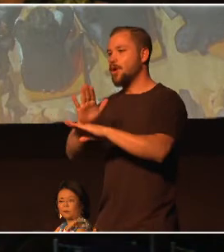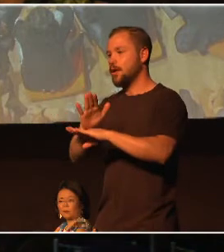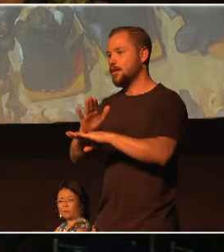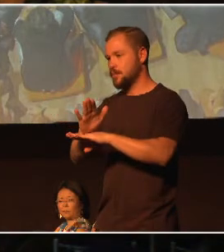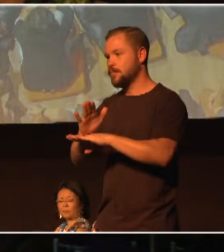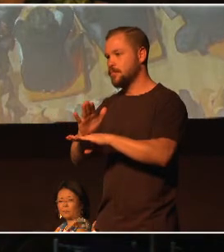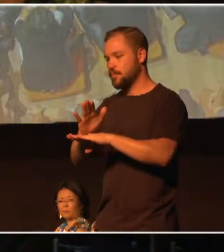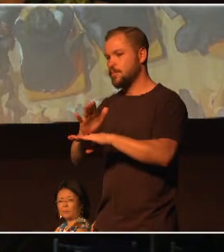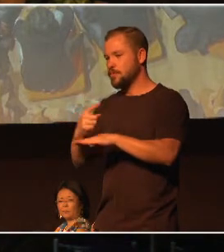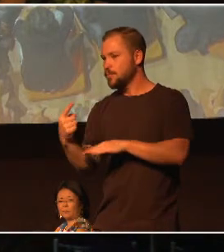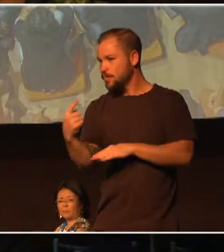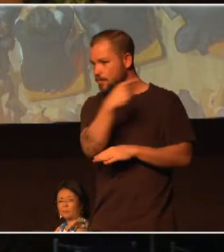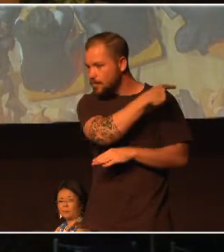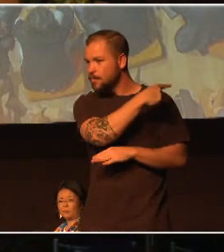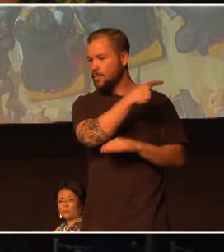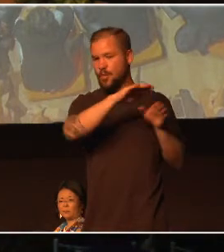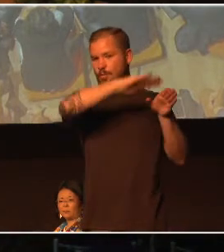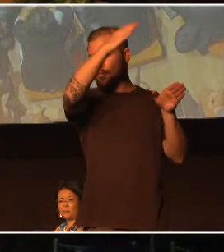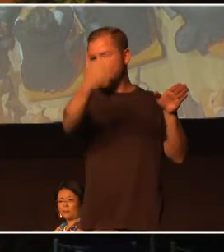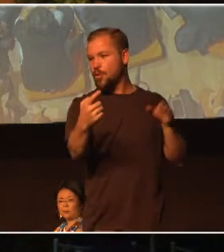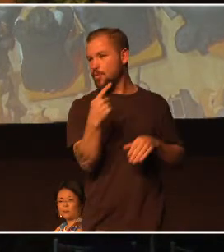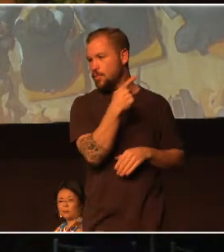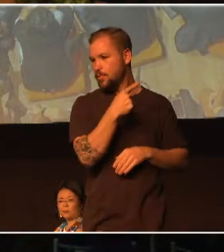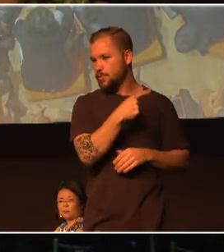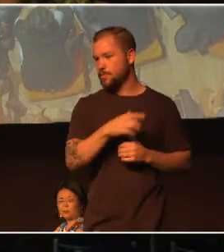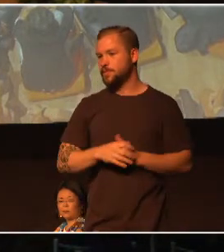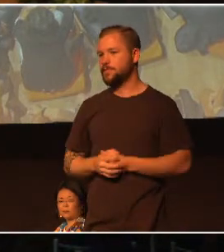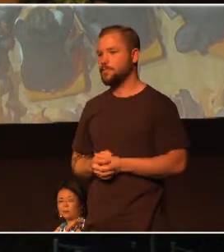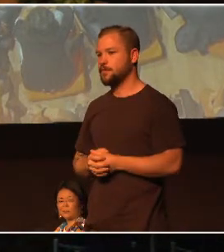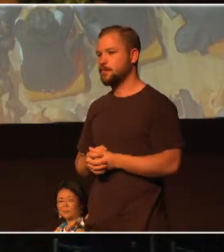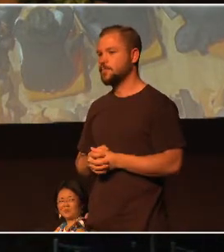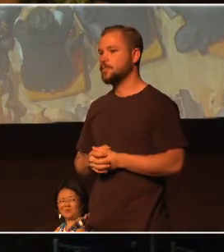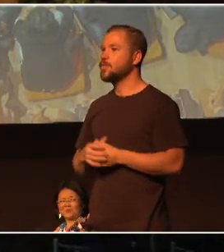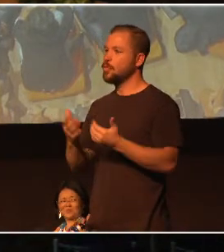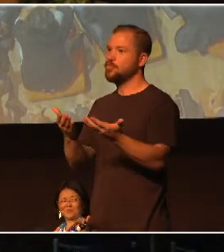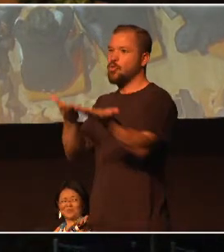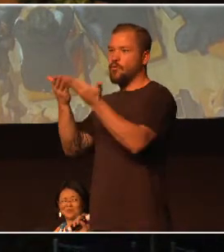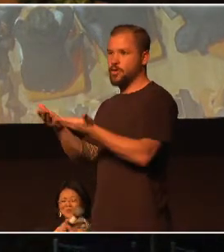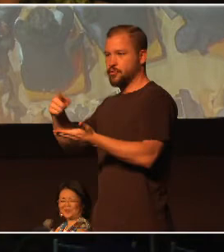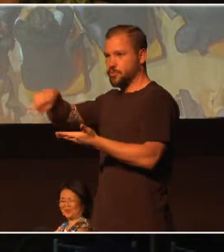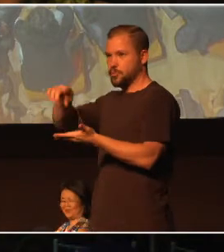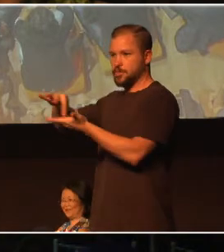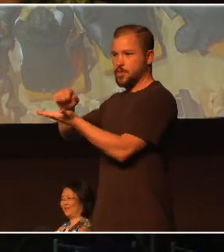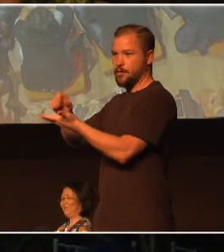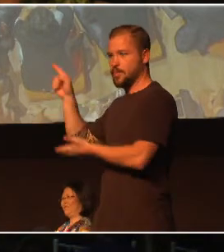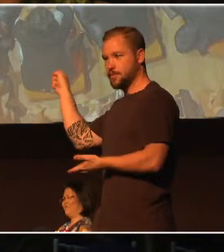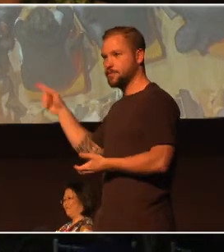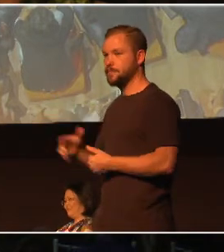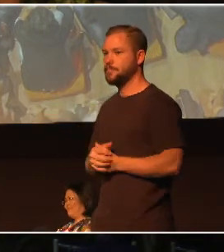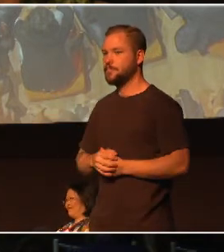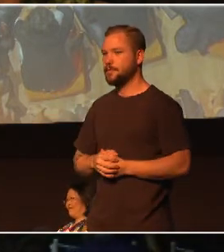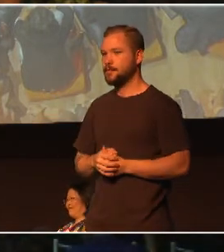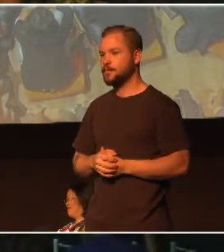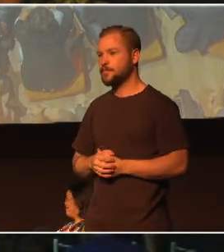negócios, incluir na comunidade do Hub de Floripa. Tá bom? Fica o convite.